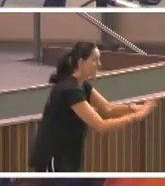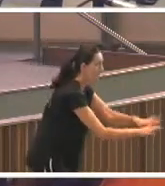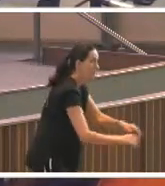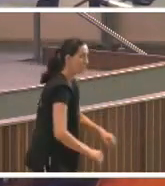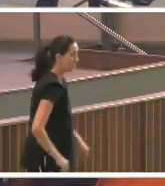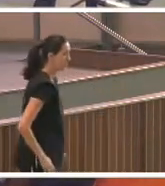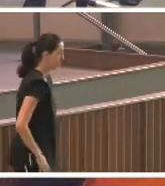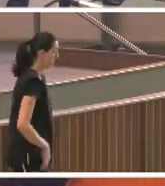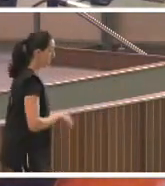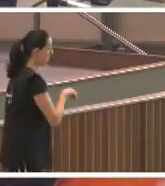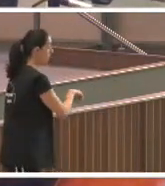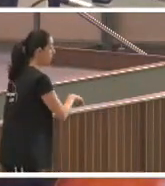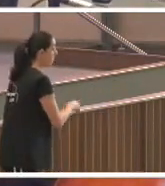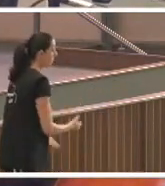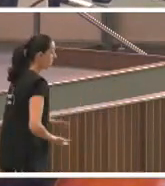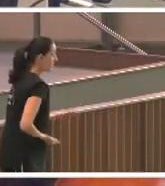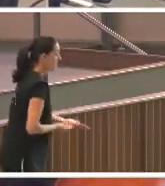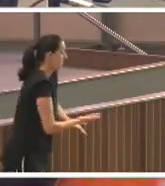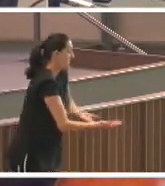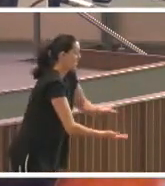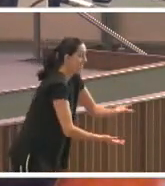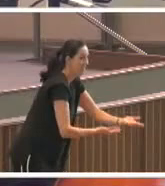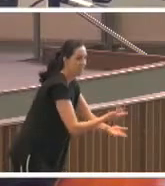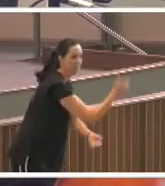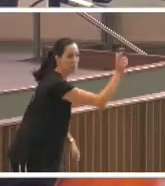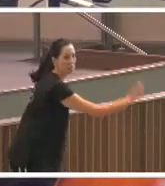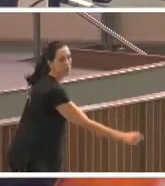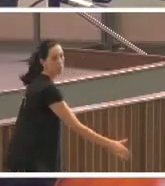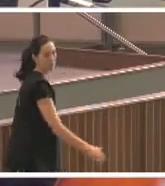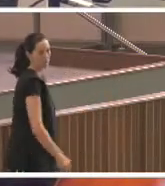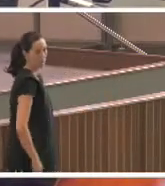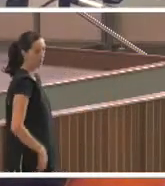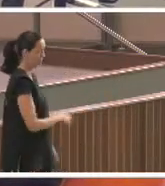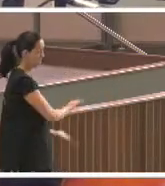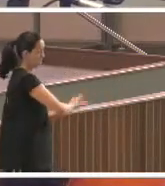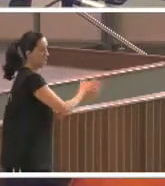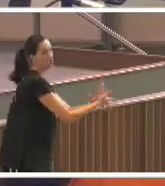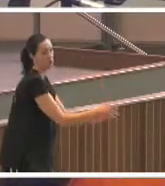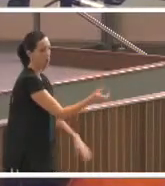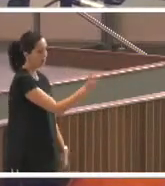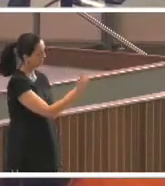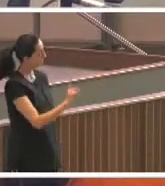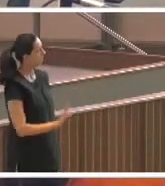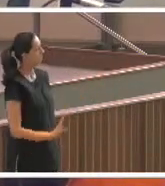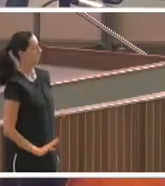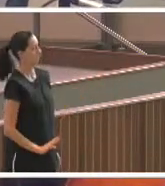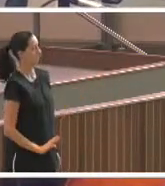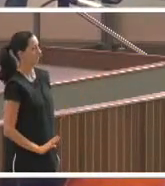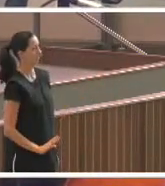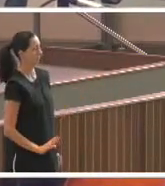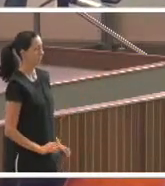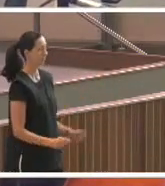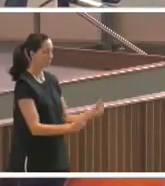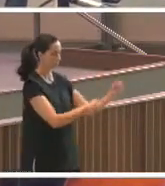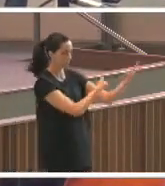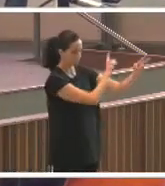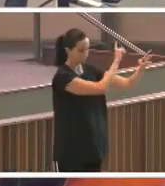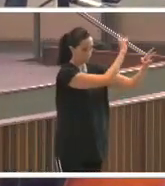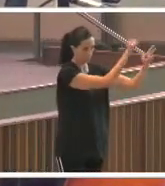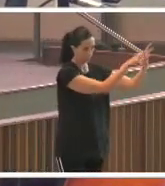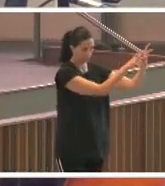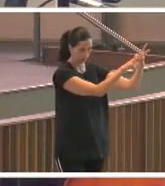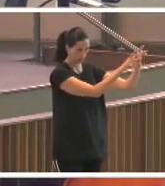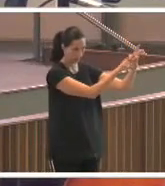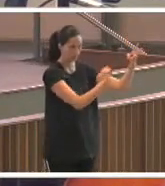da graça de Deus para abençoar pessoas. Terceira coisa que Paulo vai ensinar sobre a autoridade